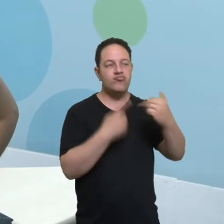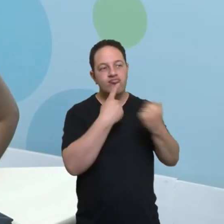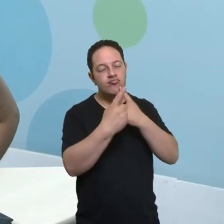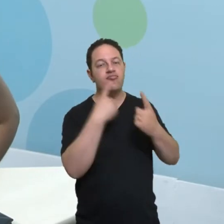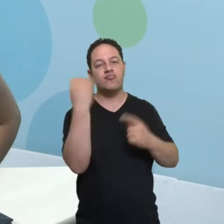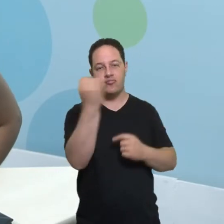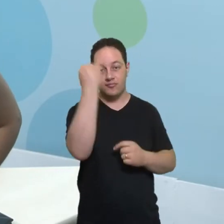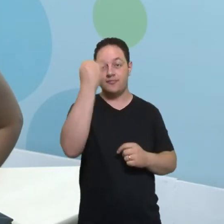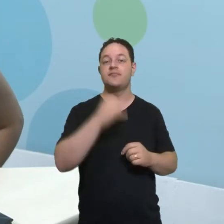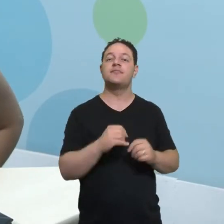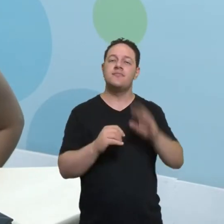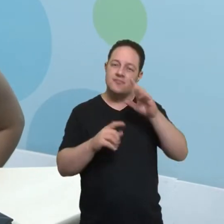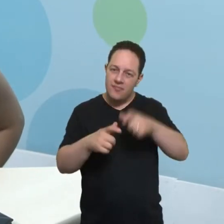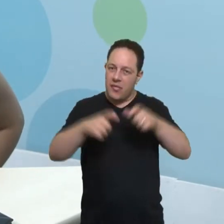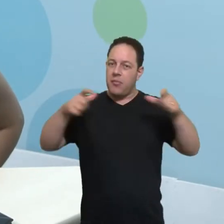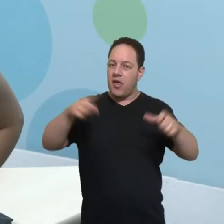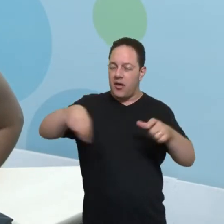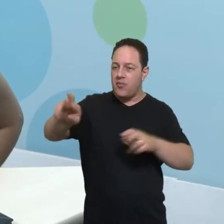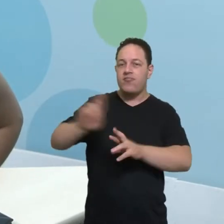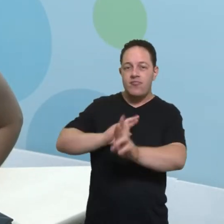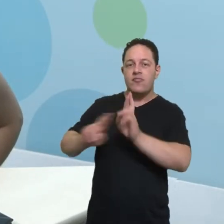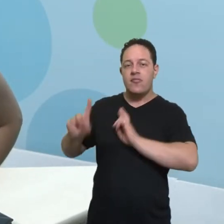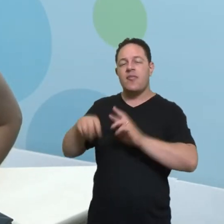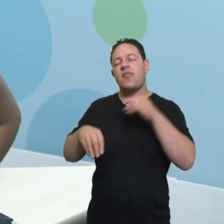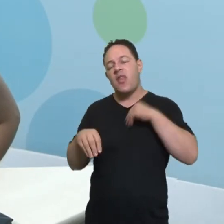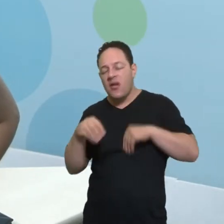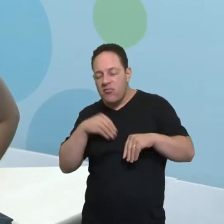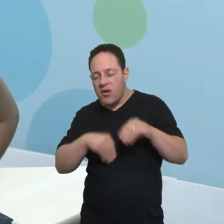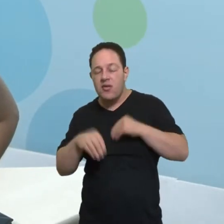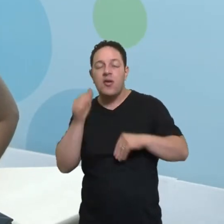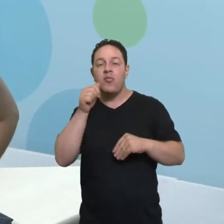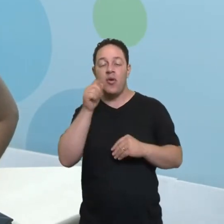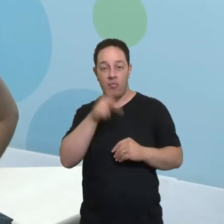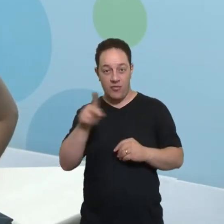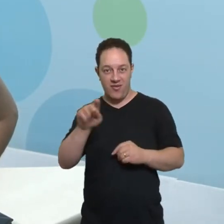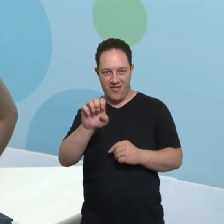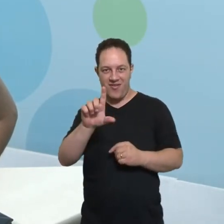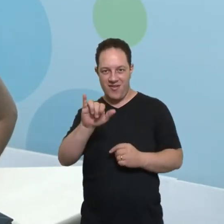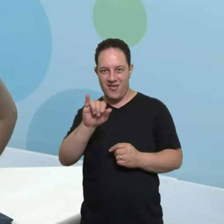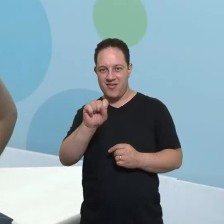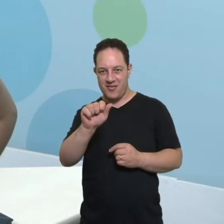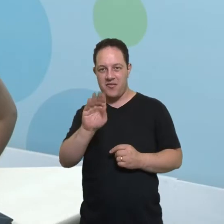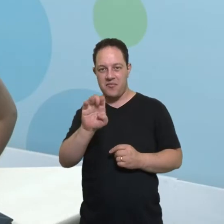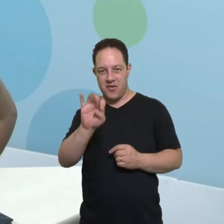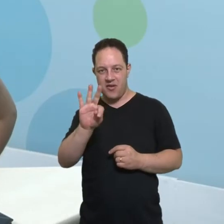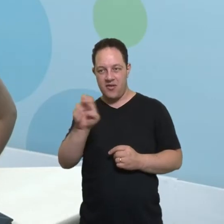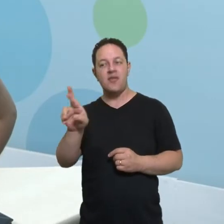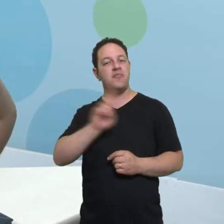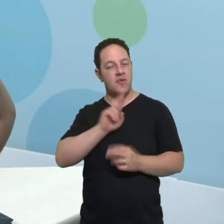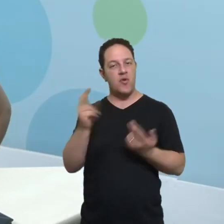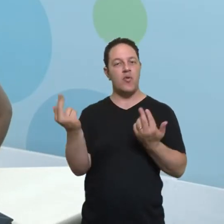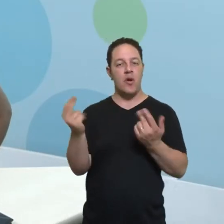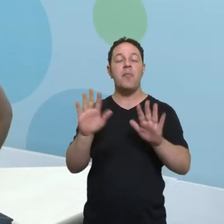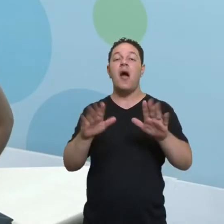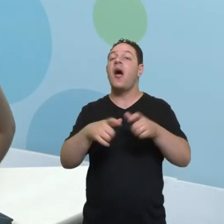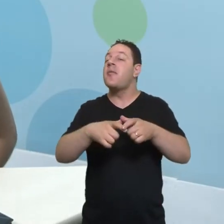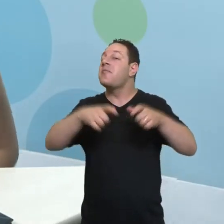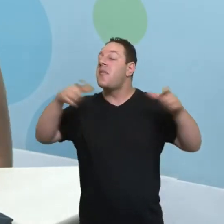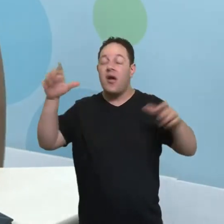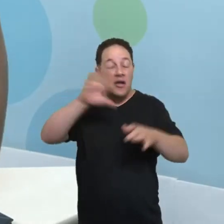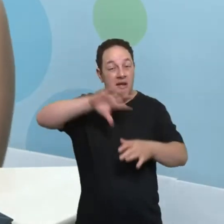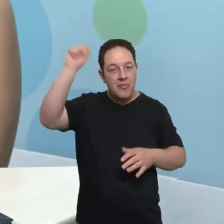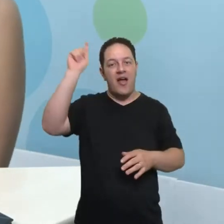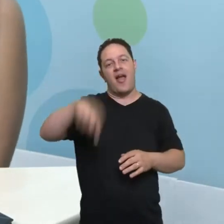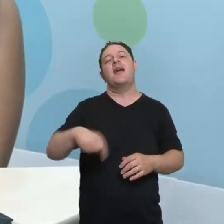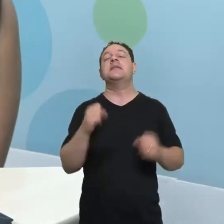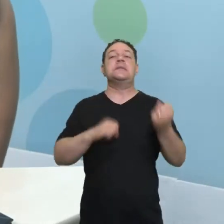depressão e ansiedade também foi comentado pela professora Elizabete mas de resto foi ansiedade Campeão